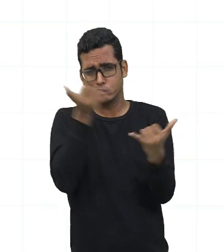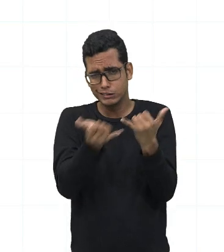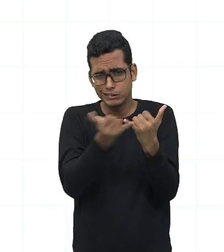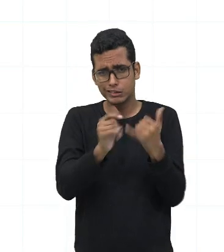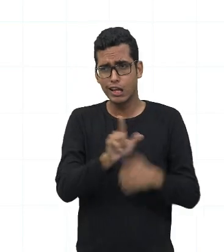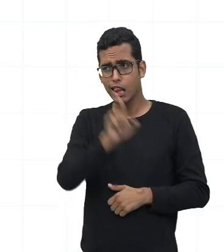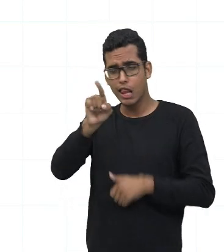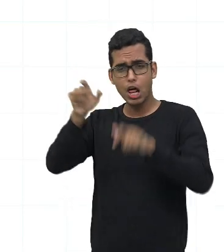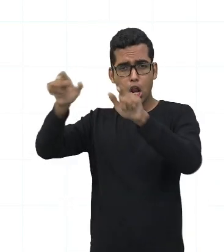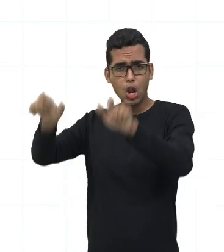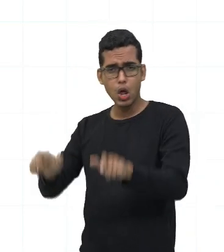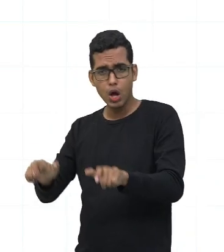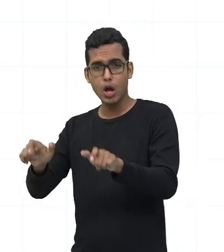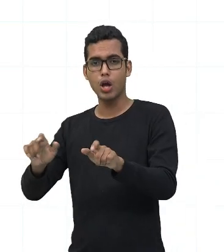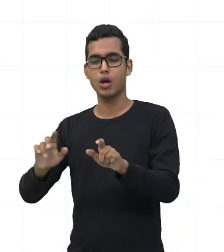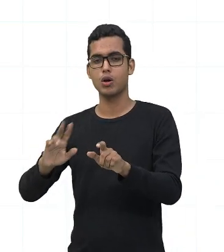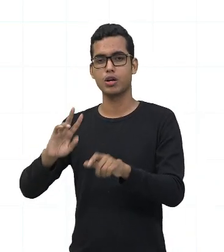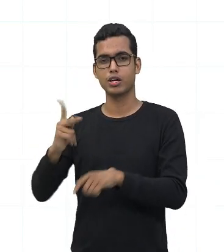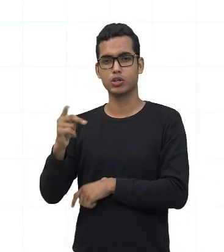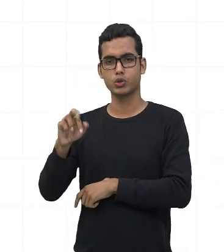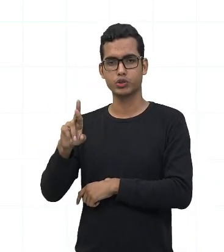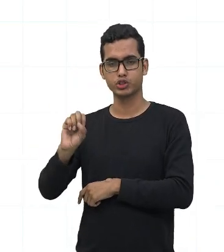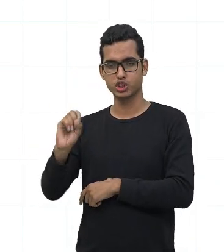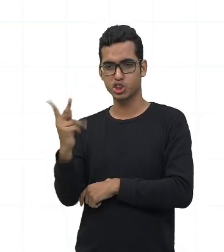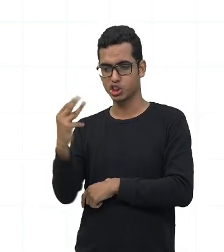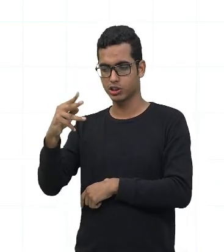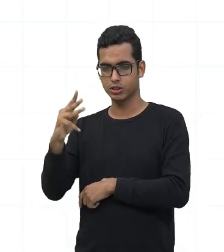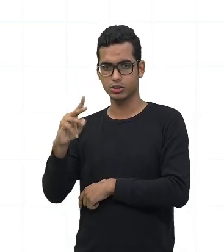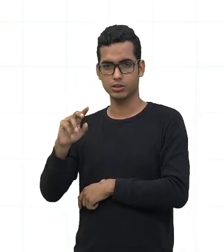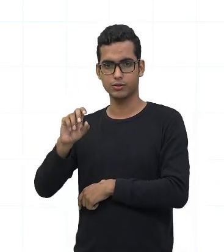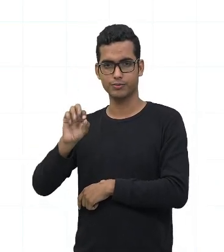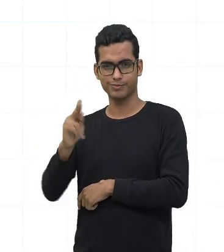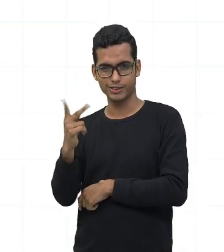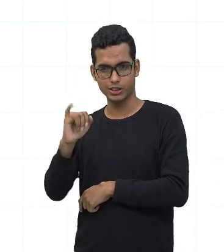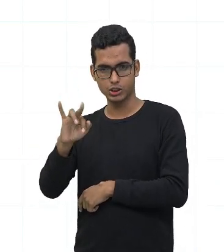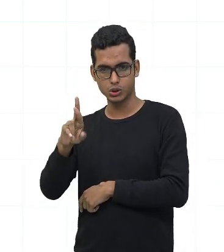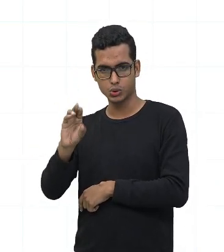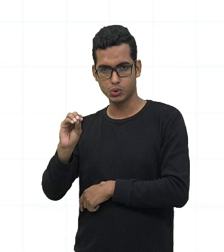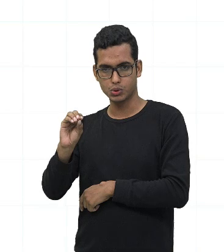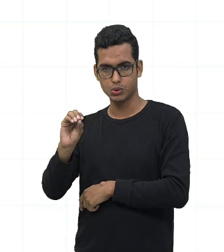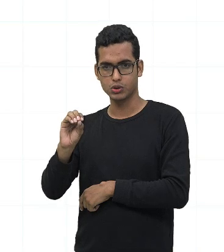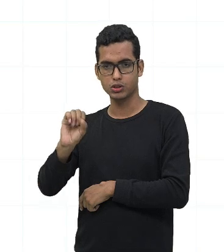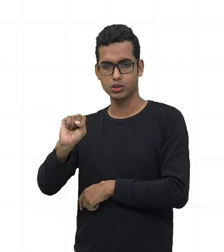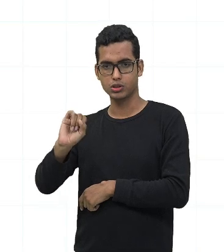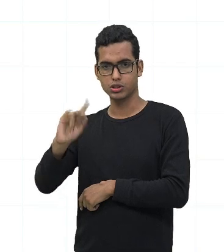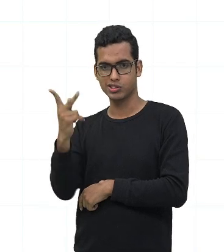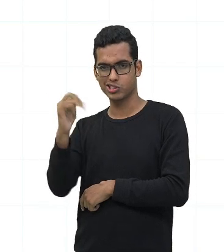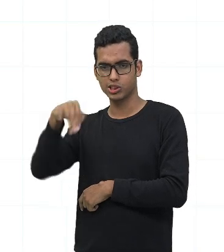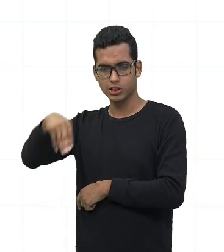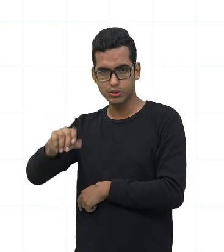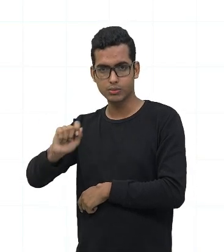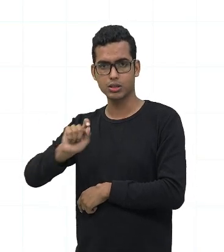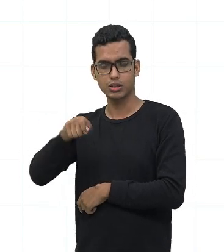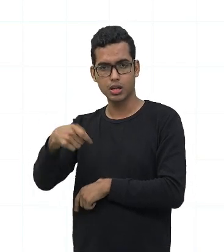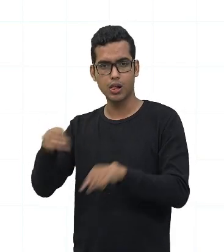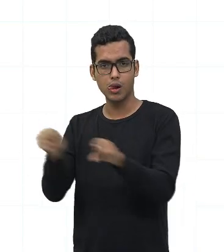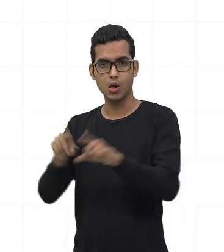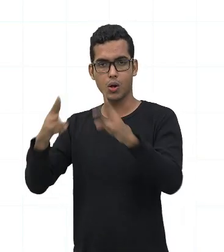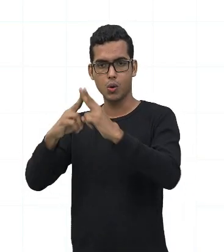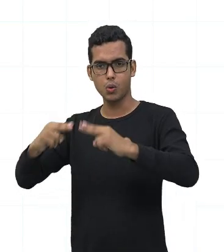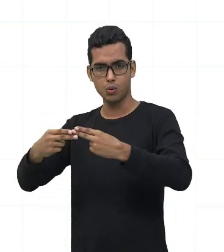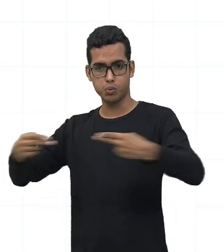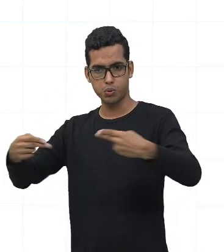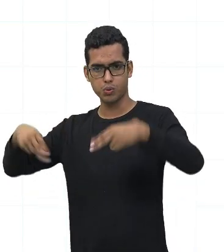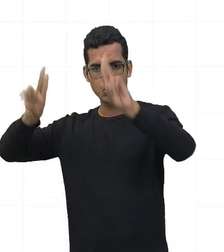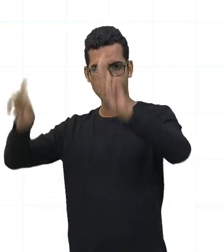de Hiroshima e Nagasaki, no Japão, a alegria deu lugar à vergonha. Olha